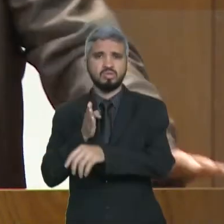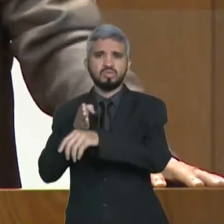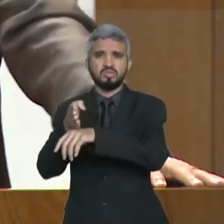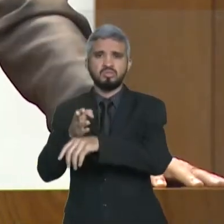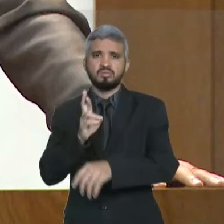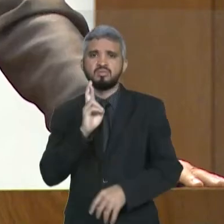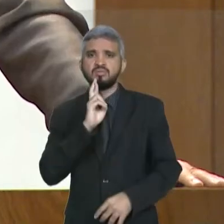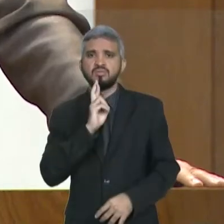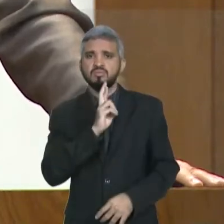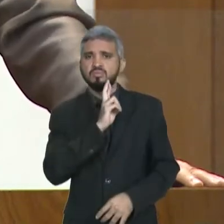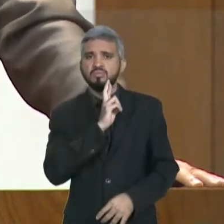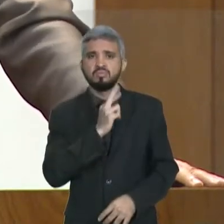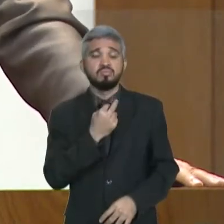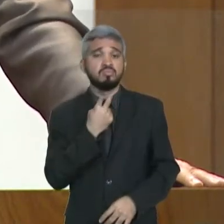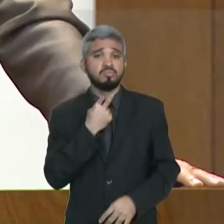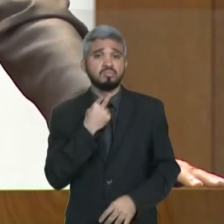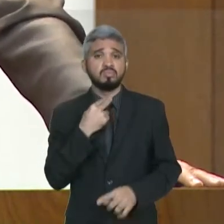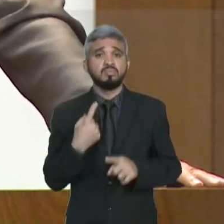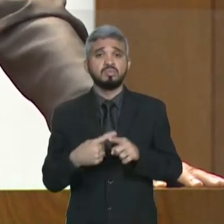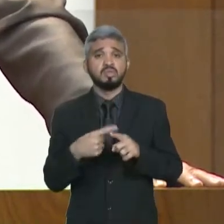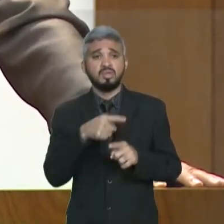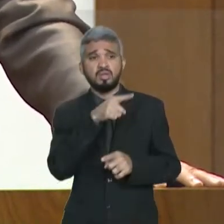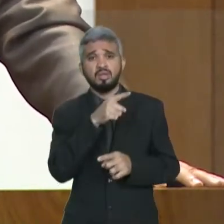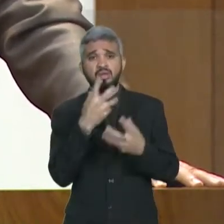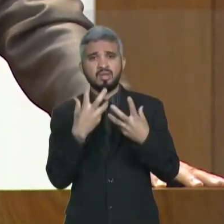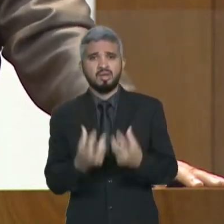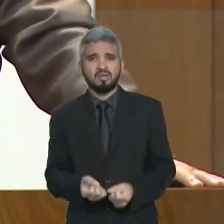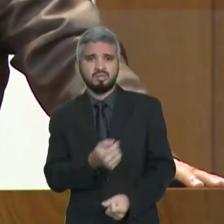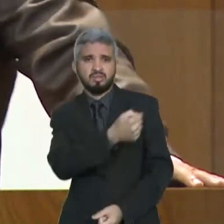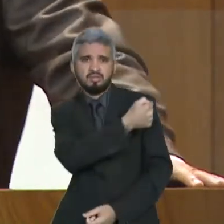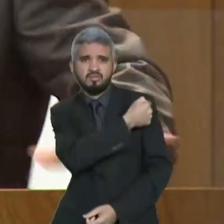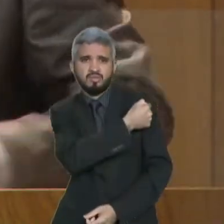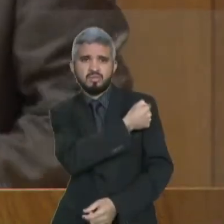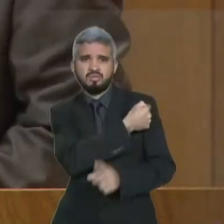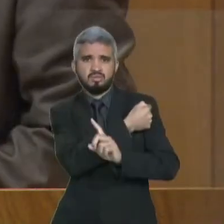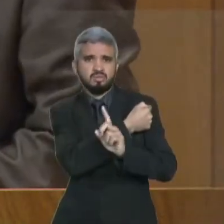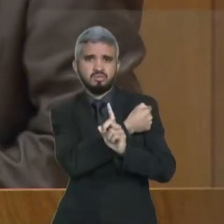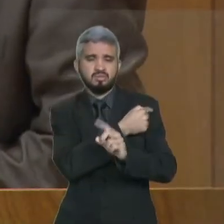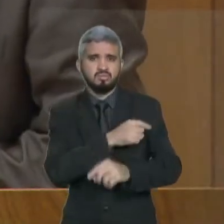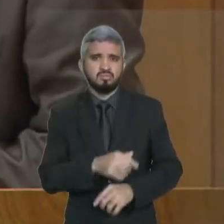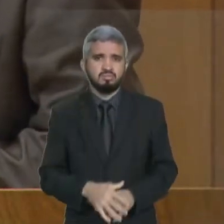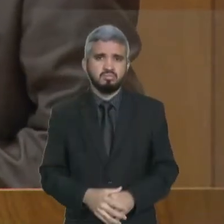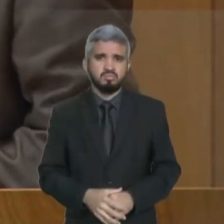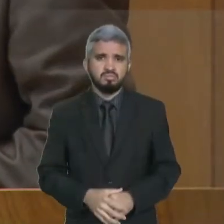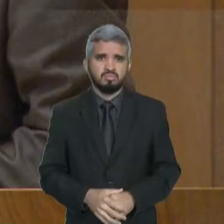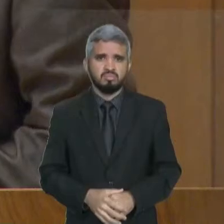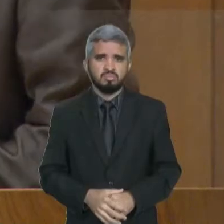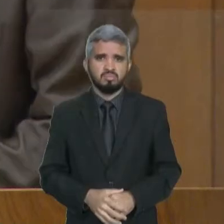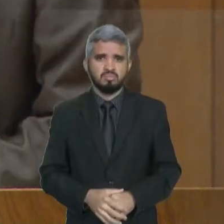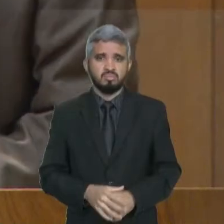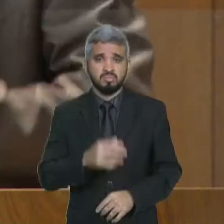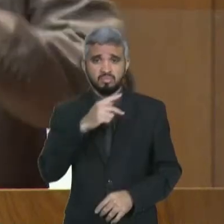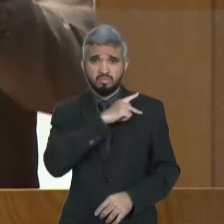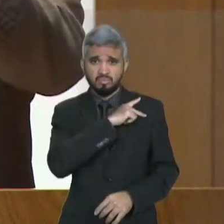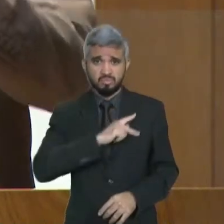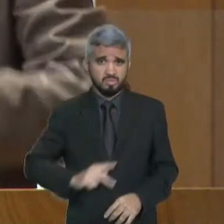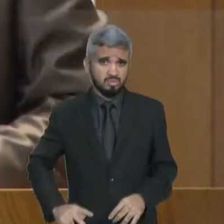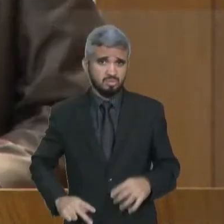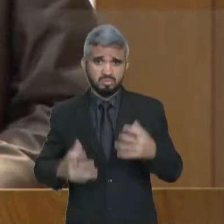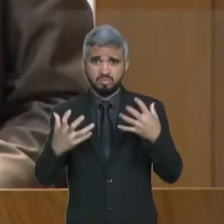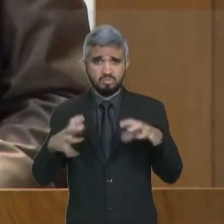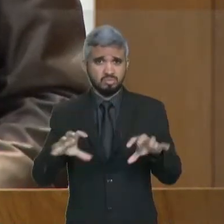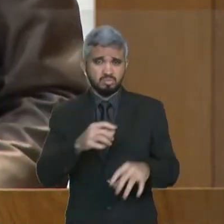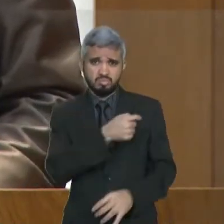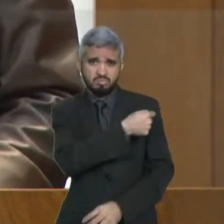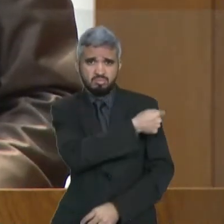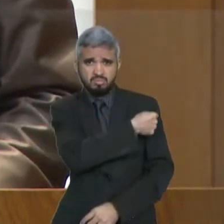vacina ele se nega a fazer a coisa mais elementar com a sua própria saúde que é se